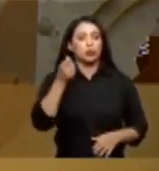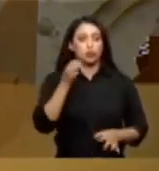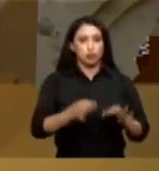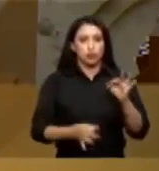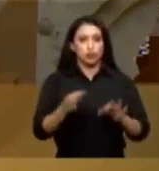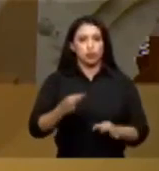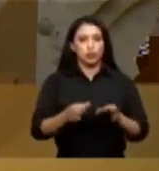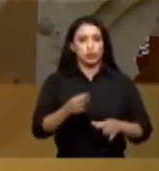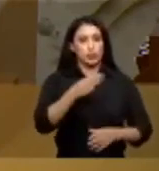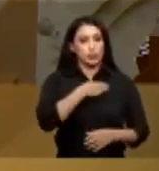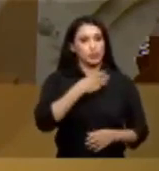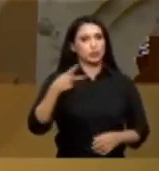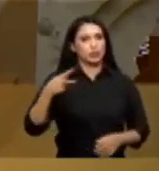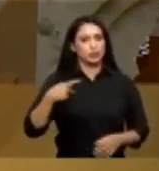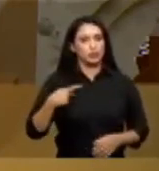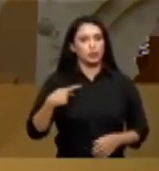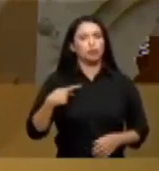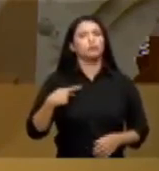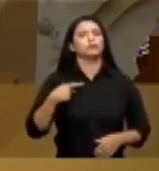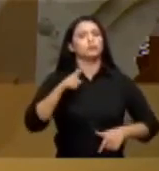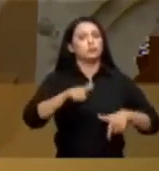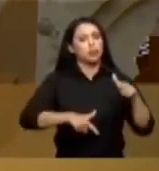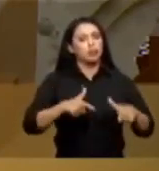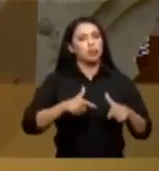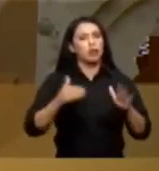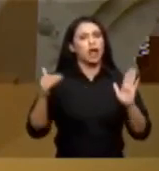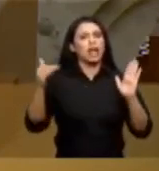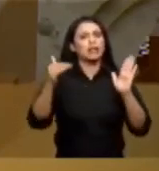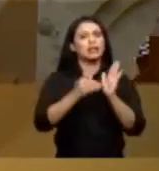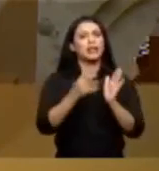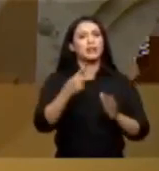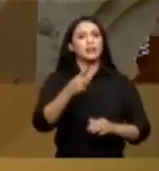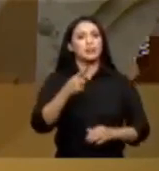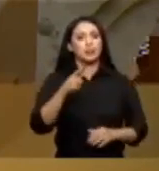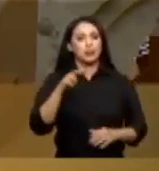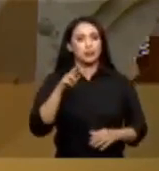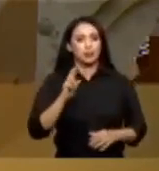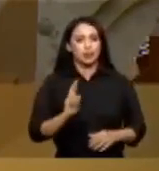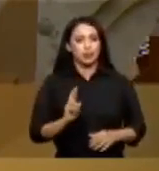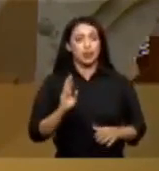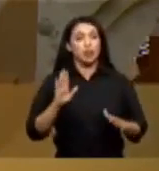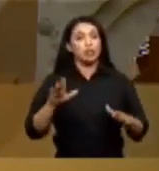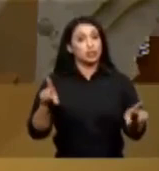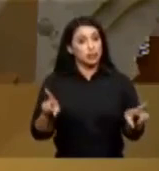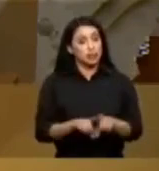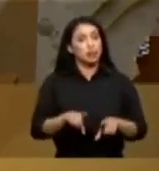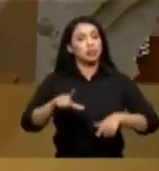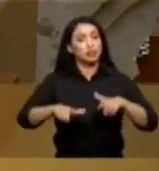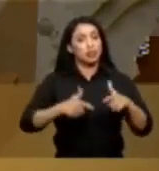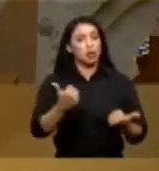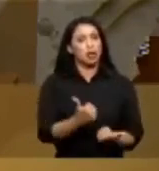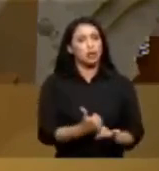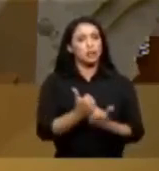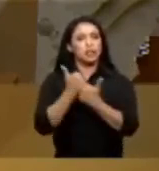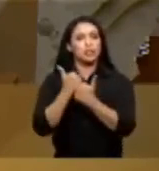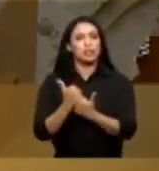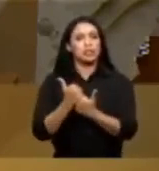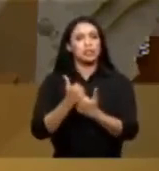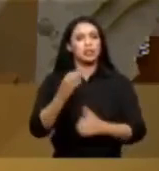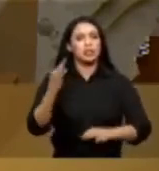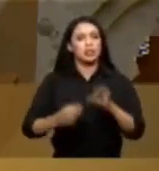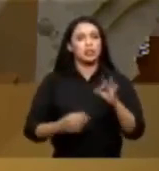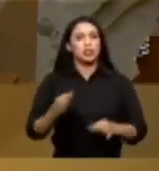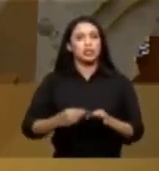no Ministério Público, até chegar ao cargo de procurador. Também atuou como assistente jurídico do secretário